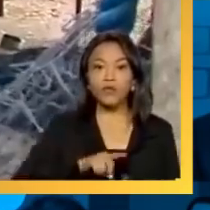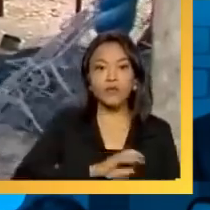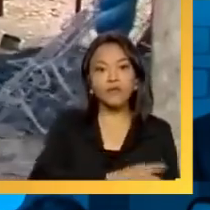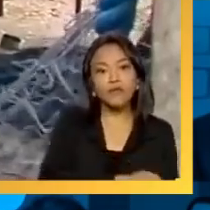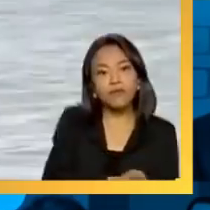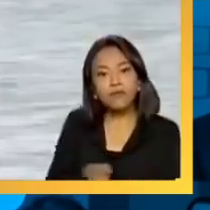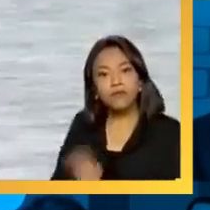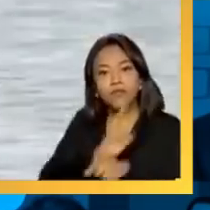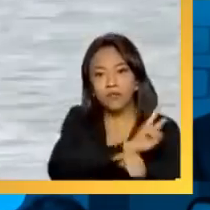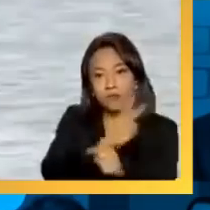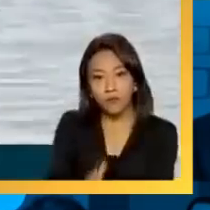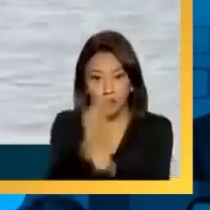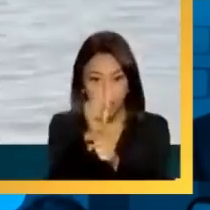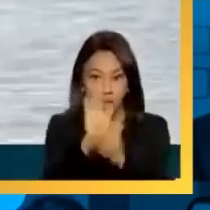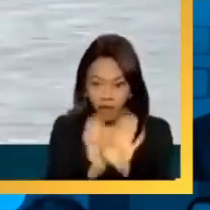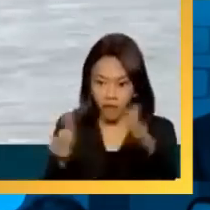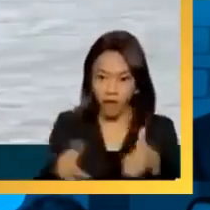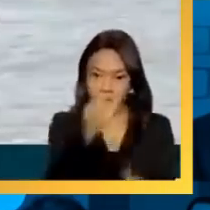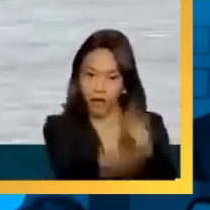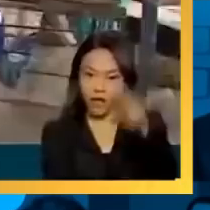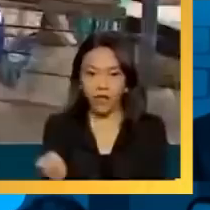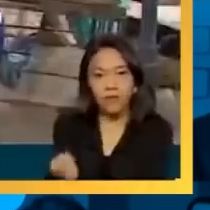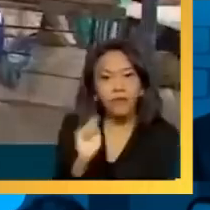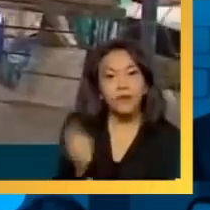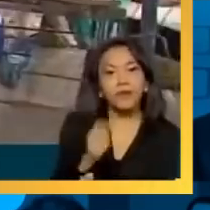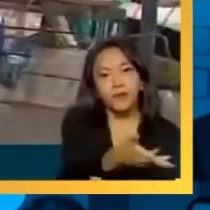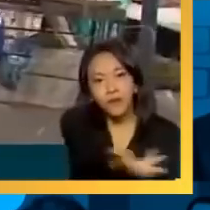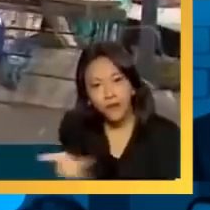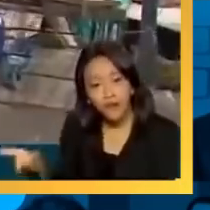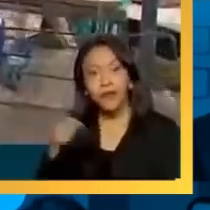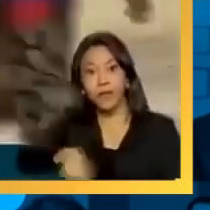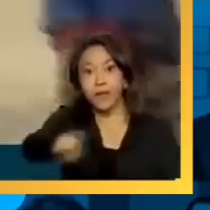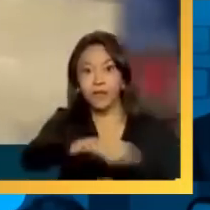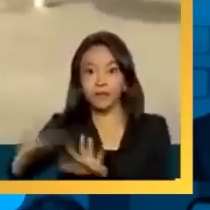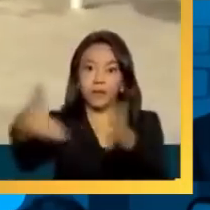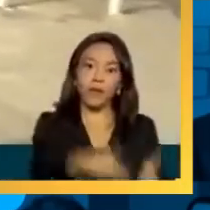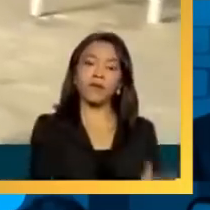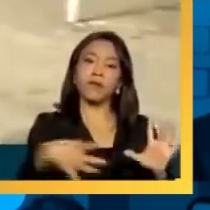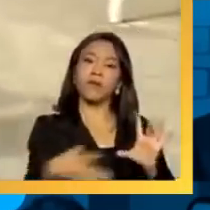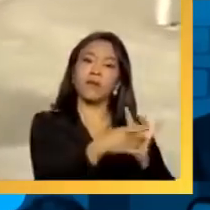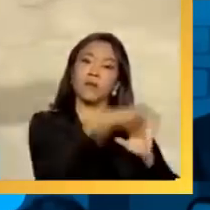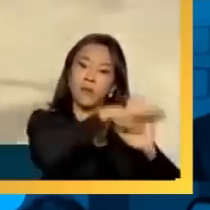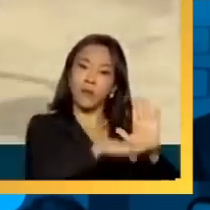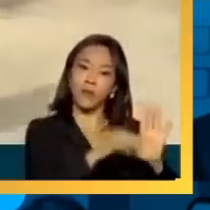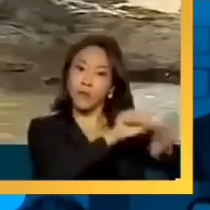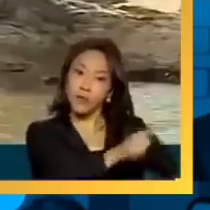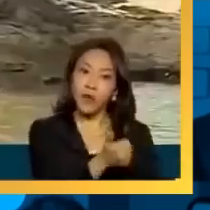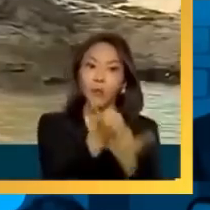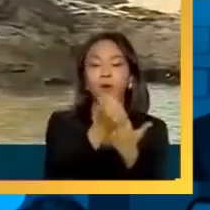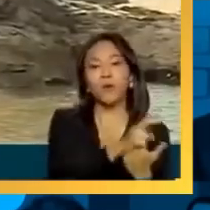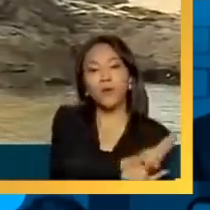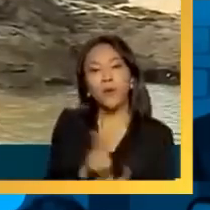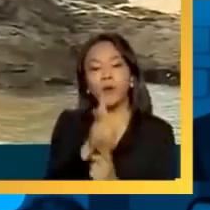crédito são destinadas a pescadores artesanais que fazem parte do Programa Nacional de Fortalecimento da